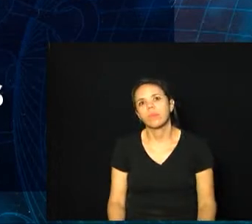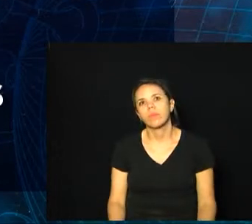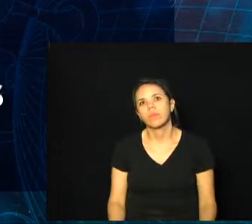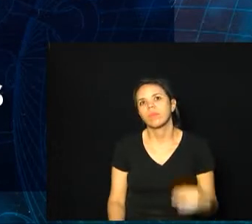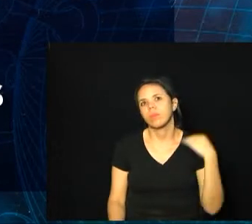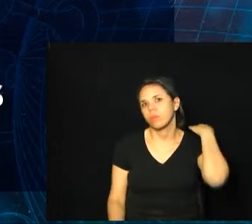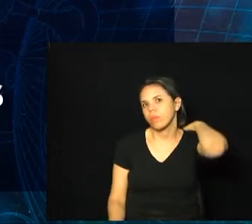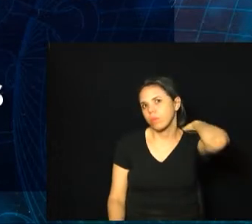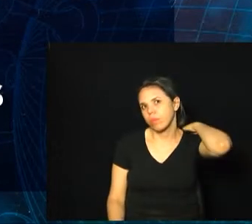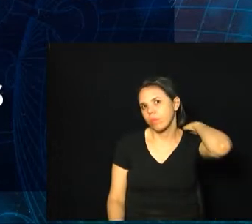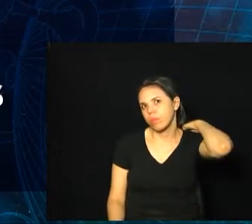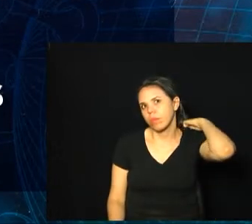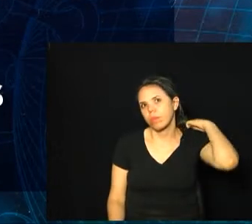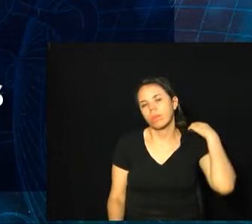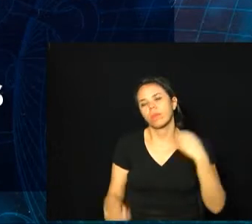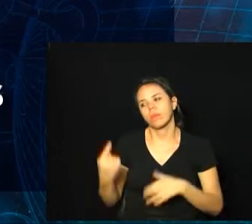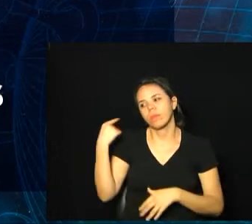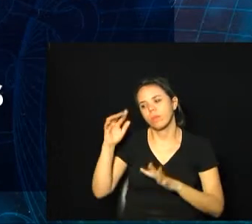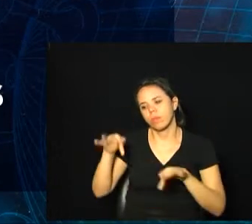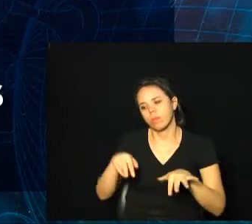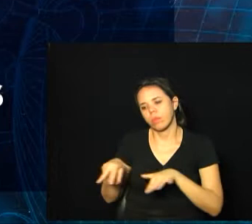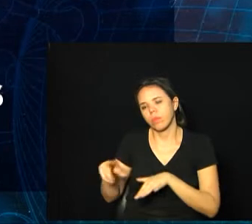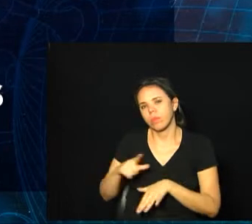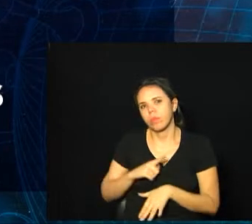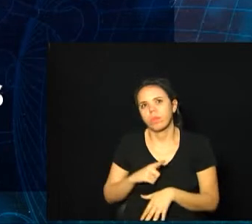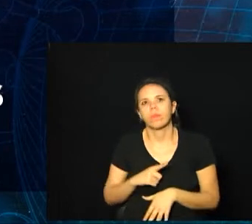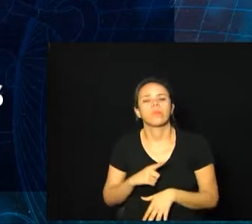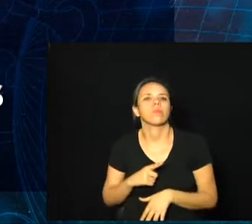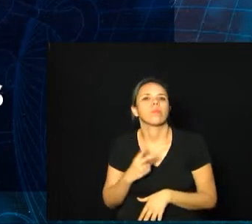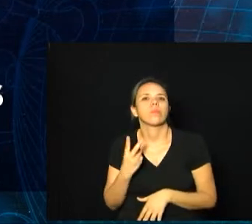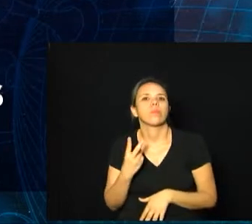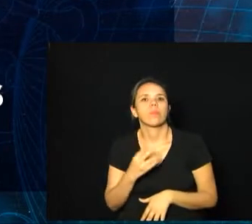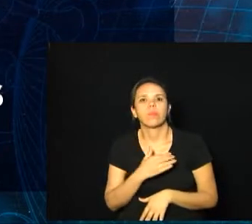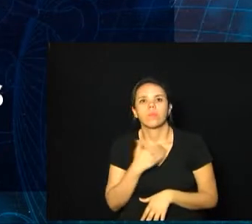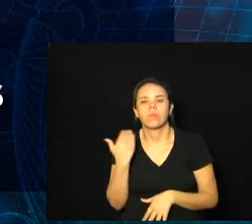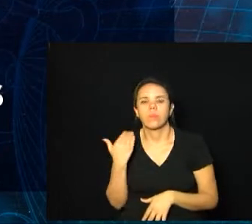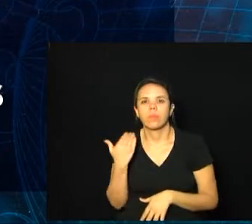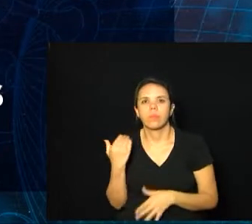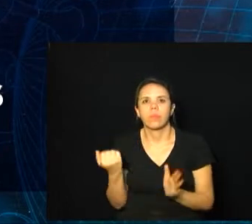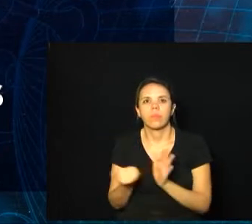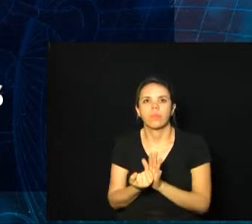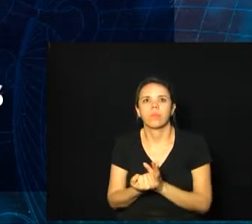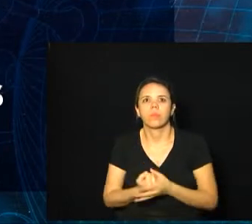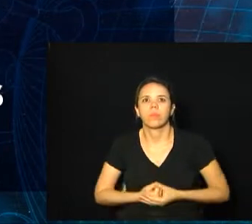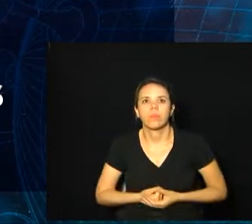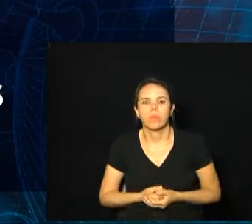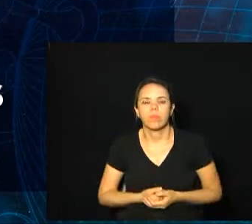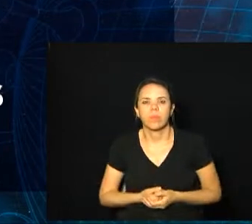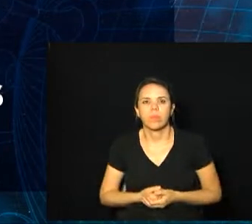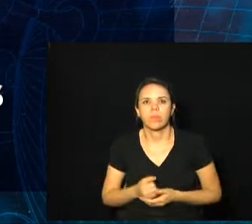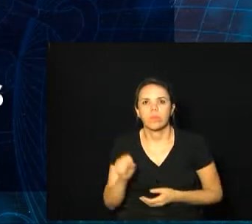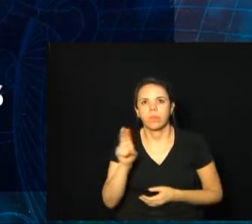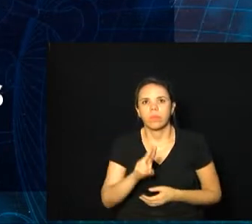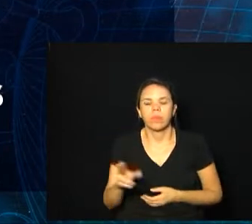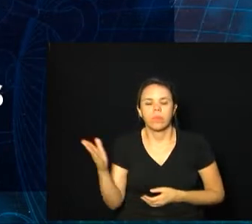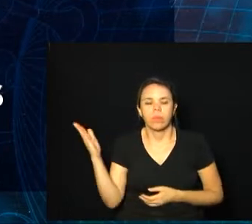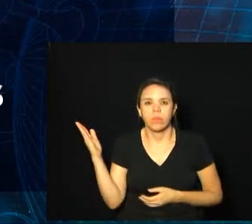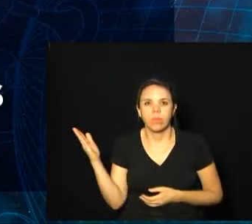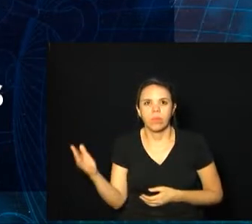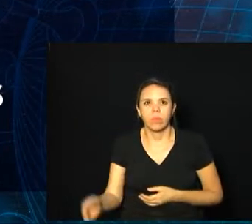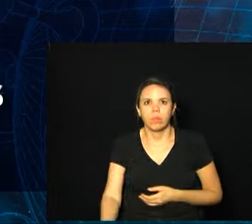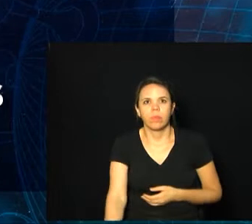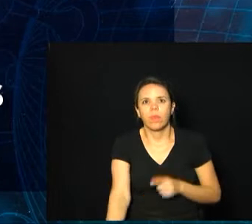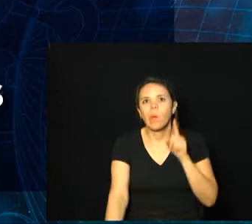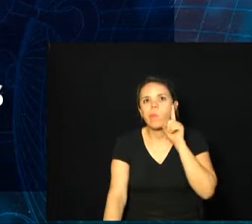mortes, sendo que no último fim de semana nós tivemos 2 óbitos registrados. Sumaré,